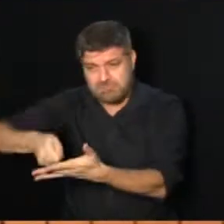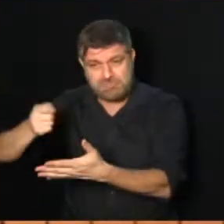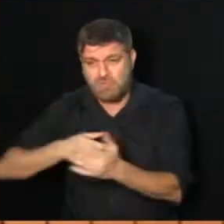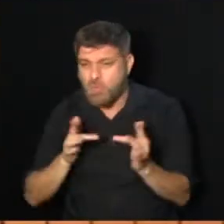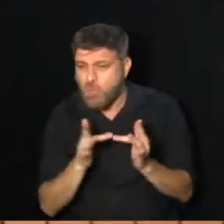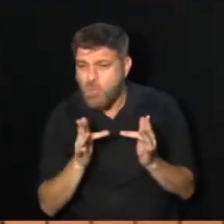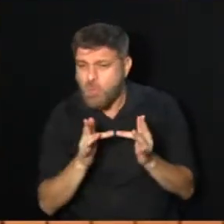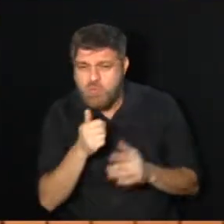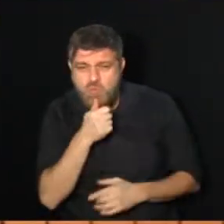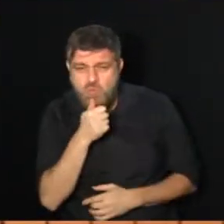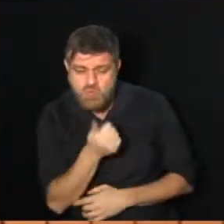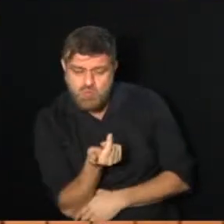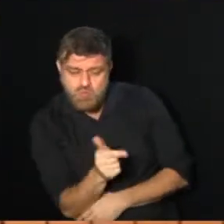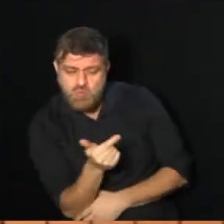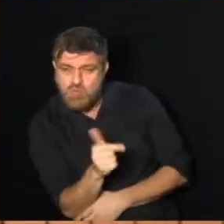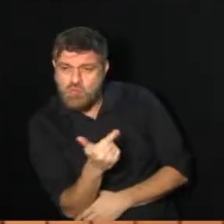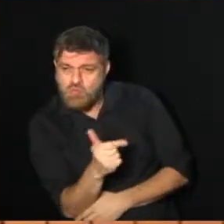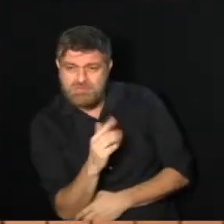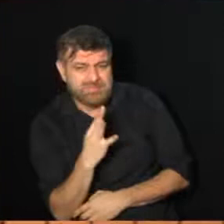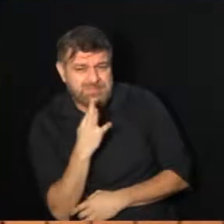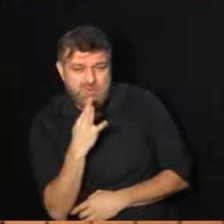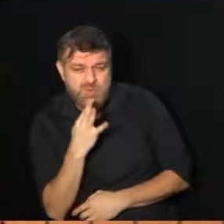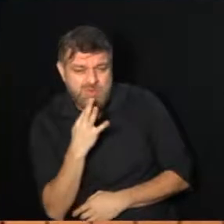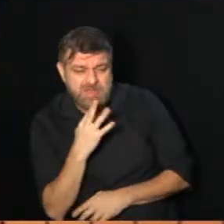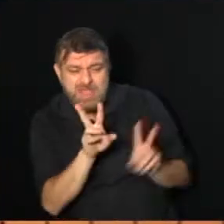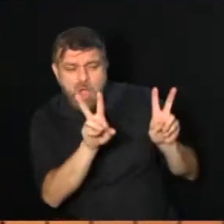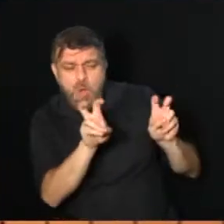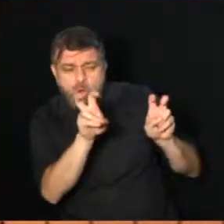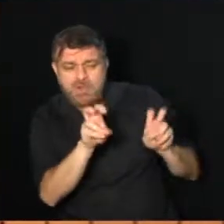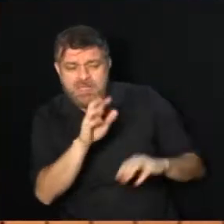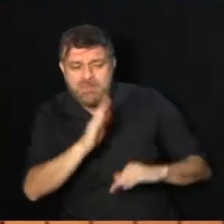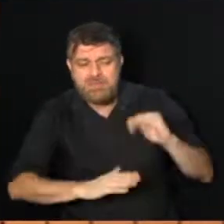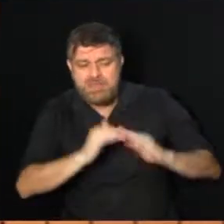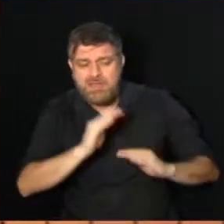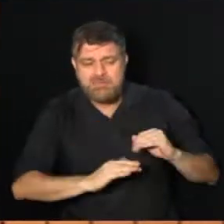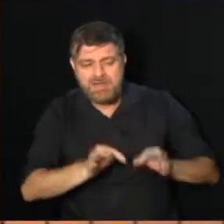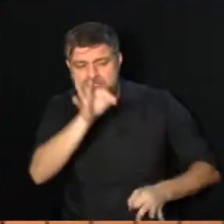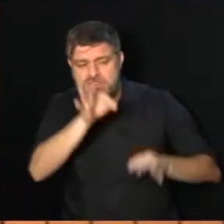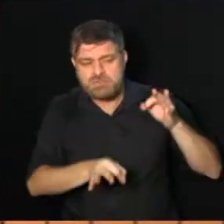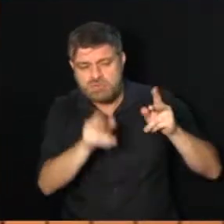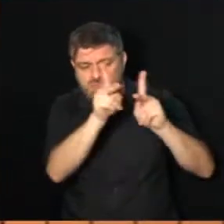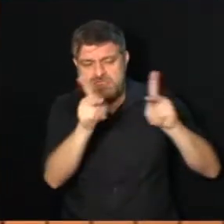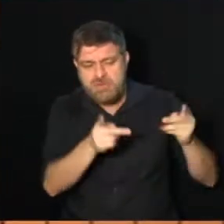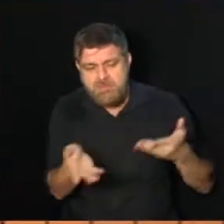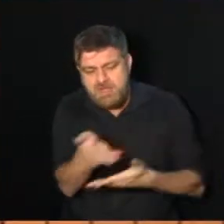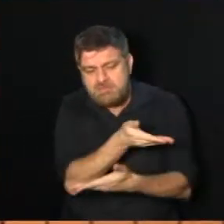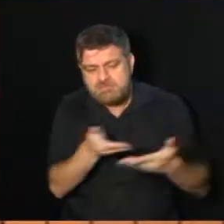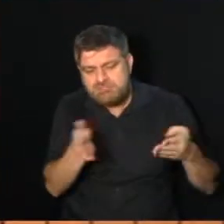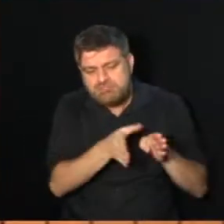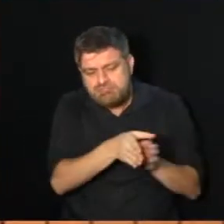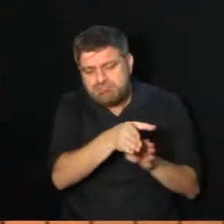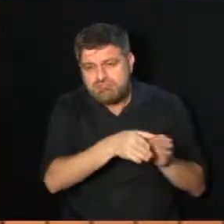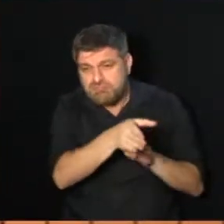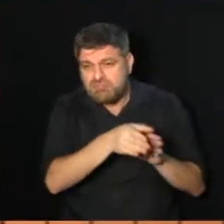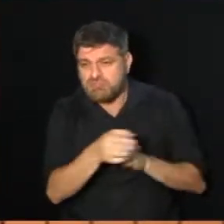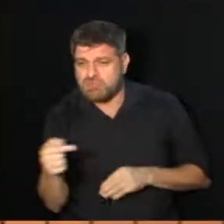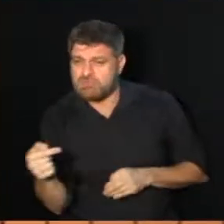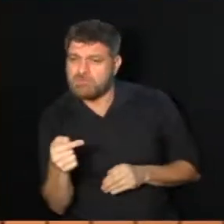contato com a justiça restaurativa, com as práticas restaurativas, que significam,